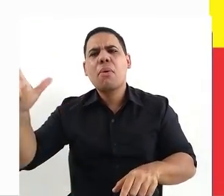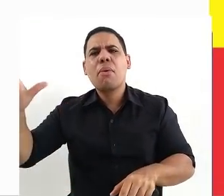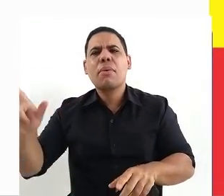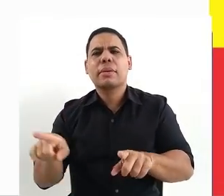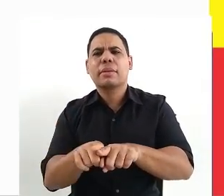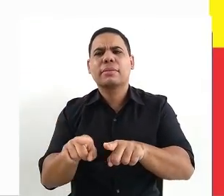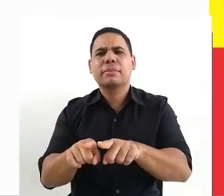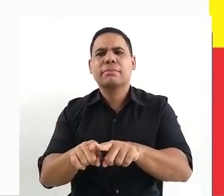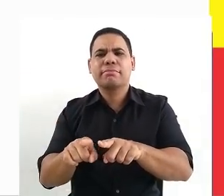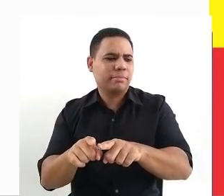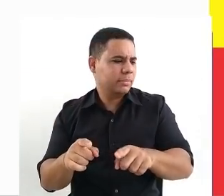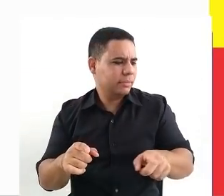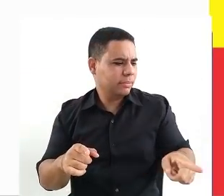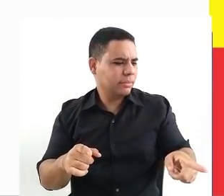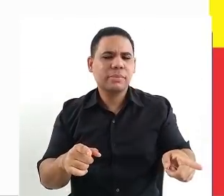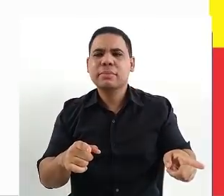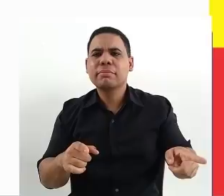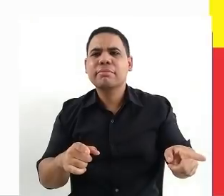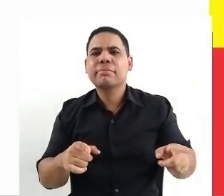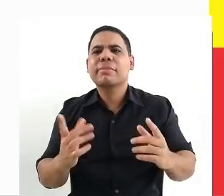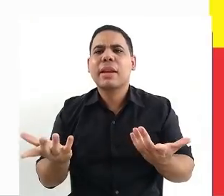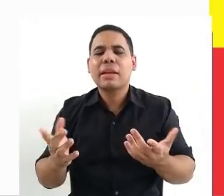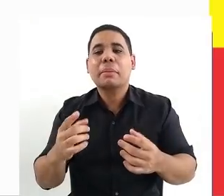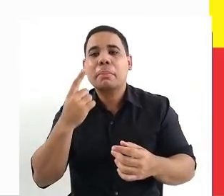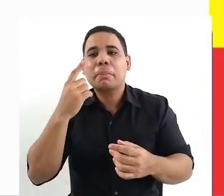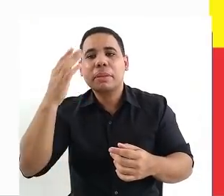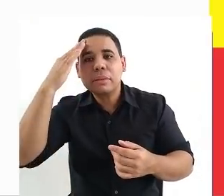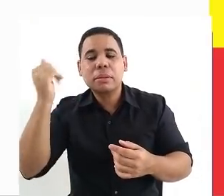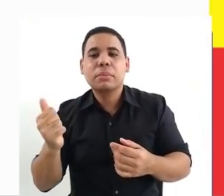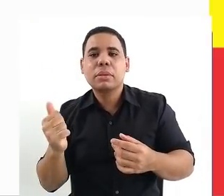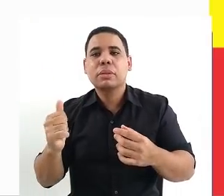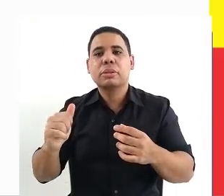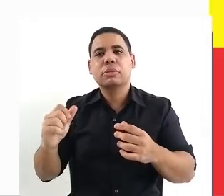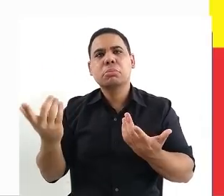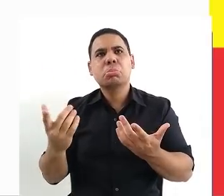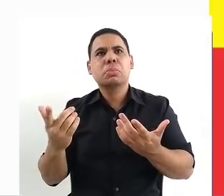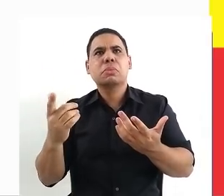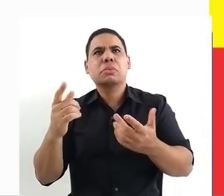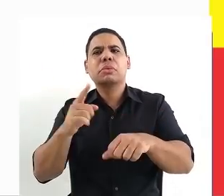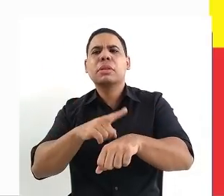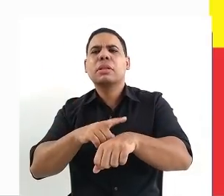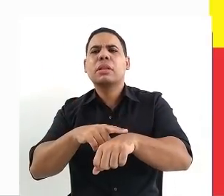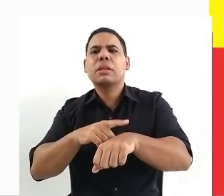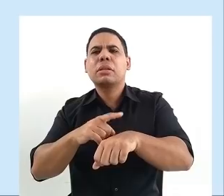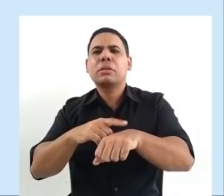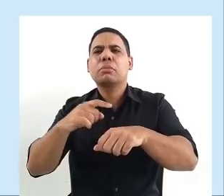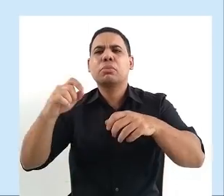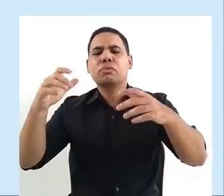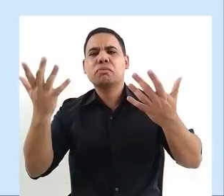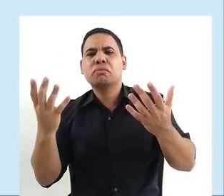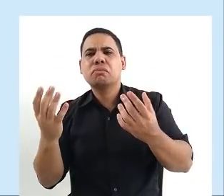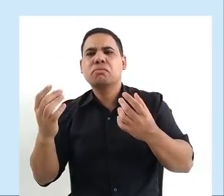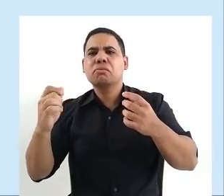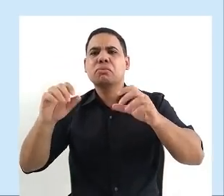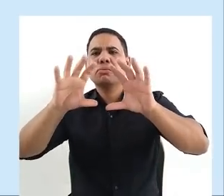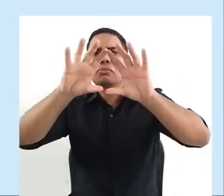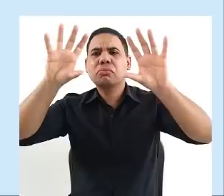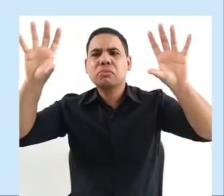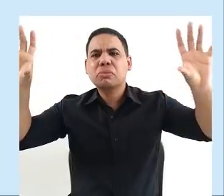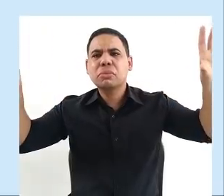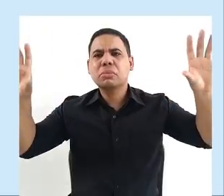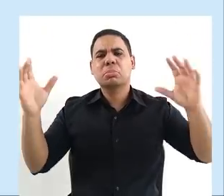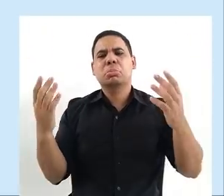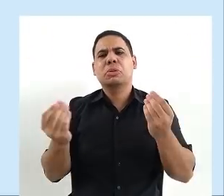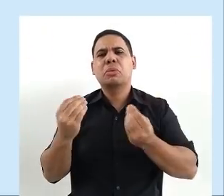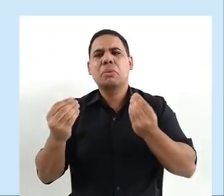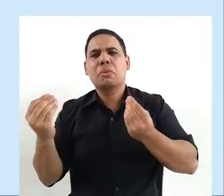gente consegue prever o tempo antes desse dia e já consegue prever os próximos dias. Isso tudo depende